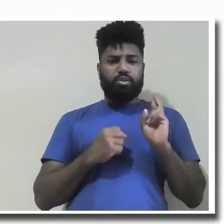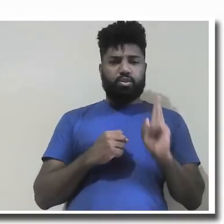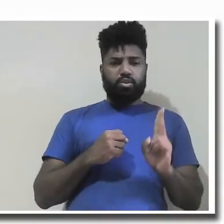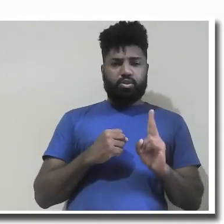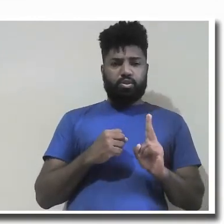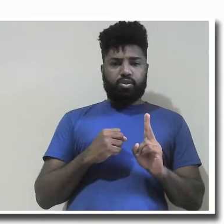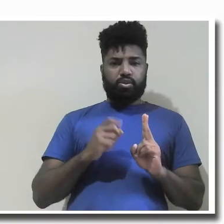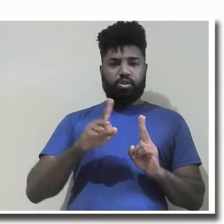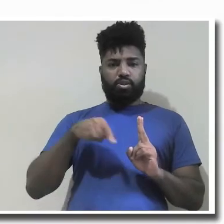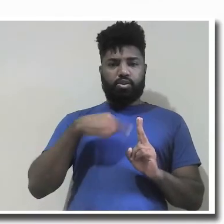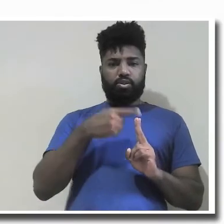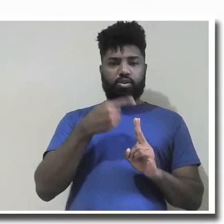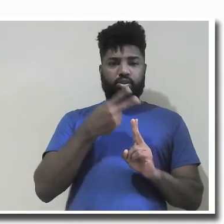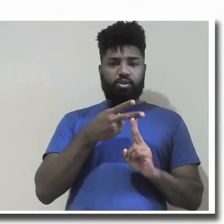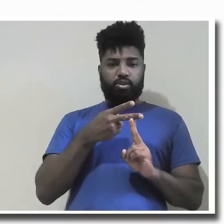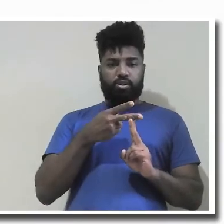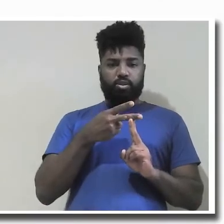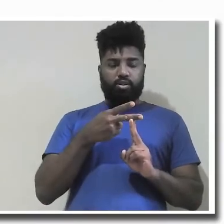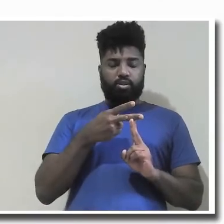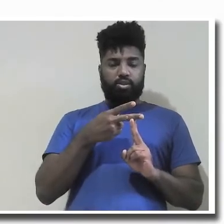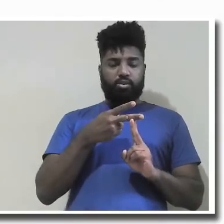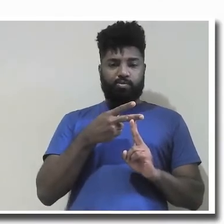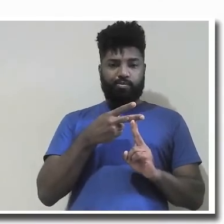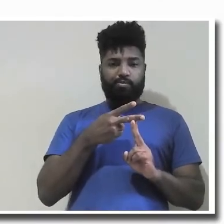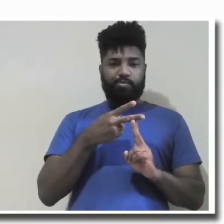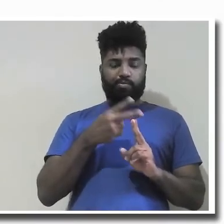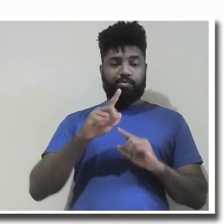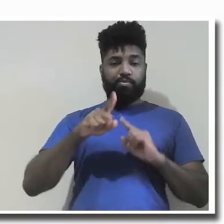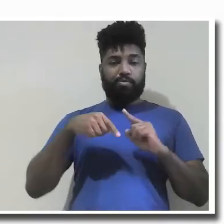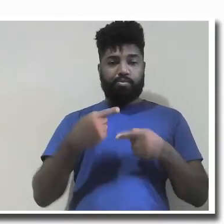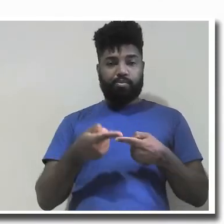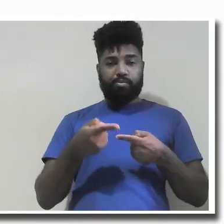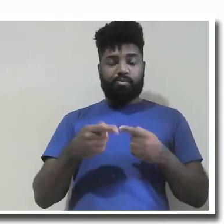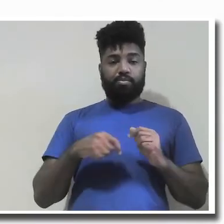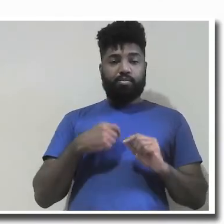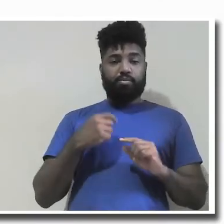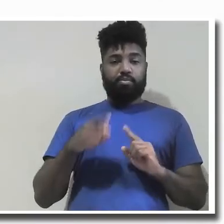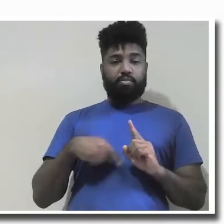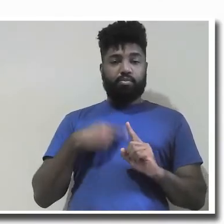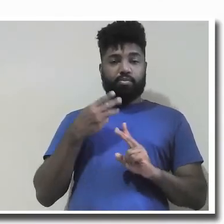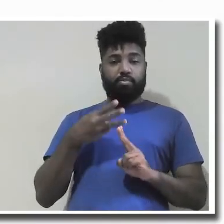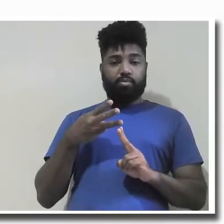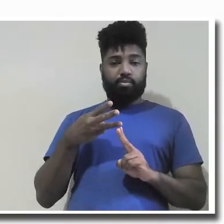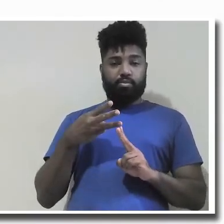elevado ao quadrado, posteriormente elevado ao cubo.